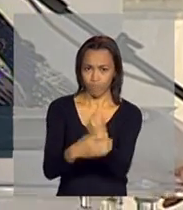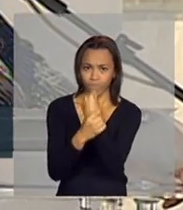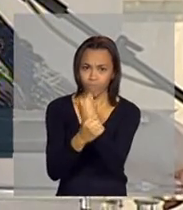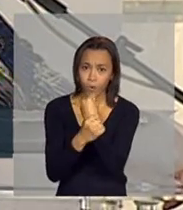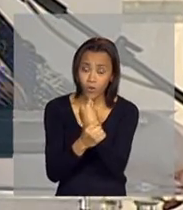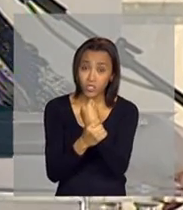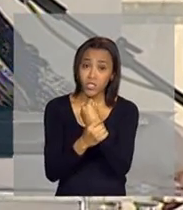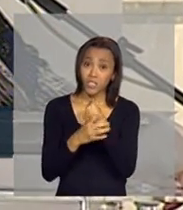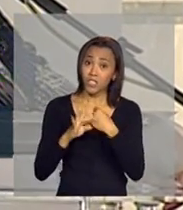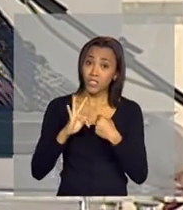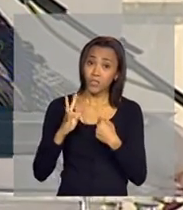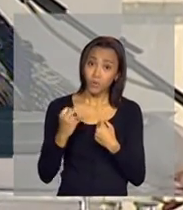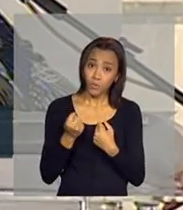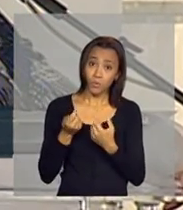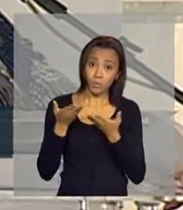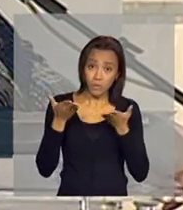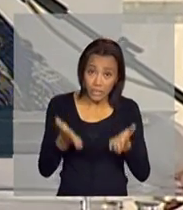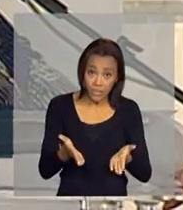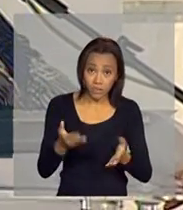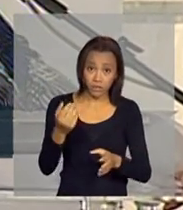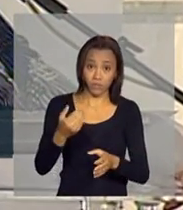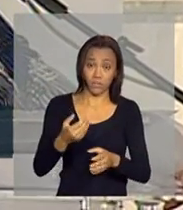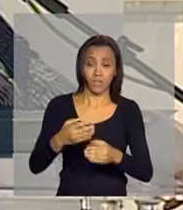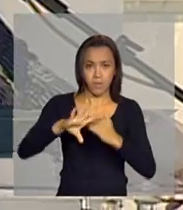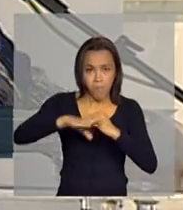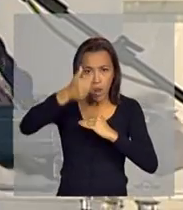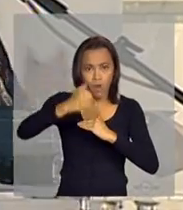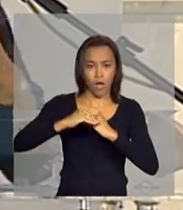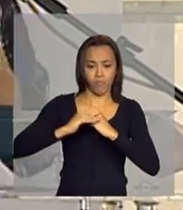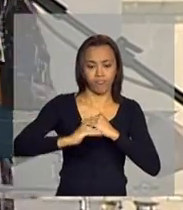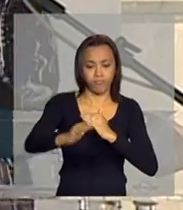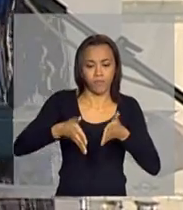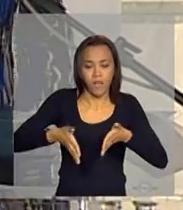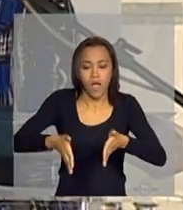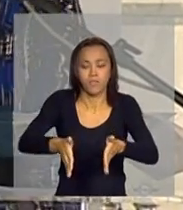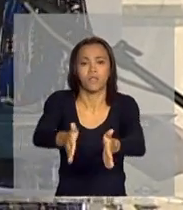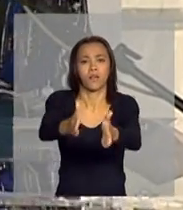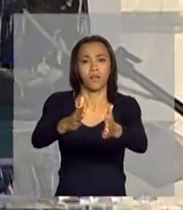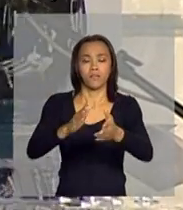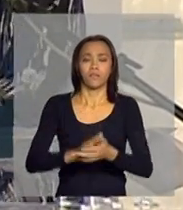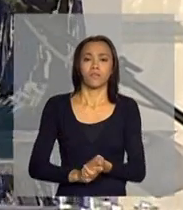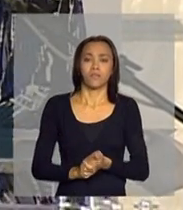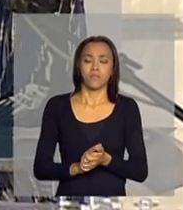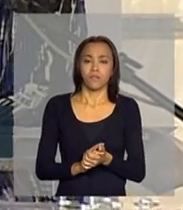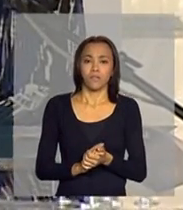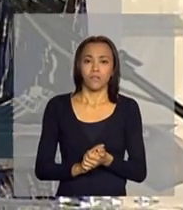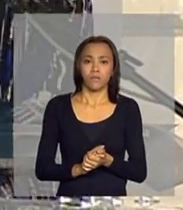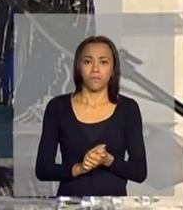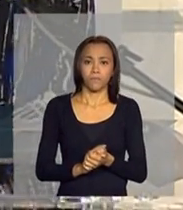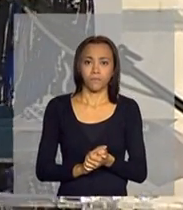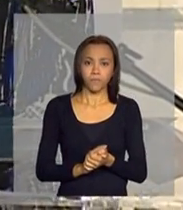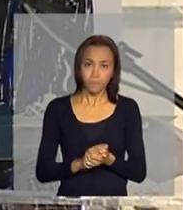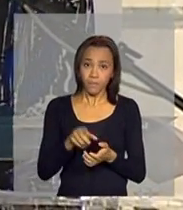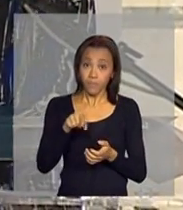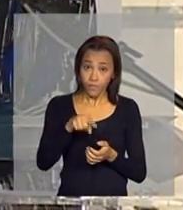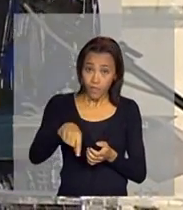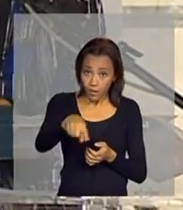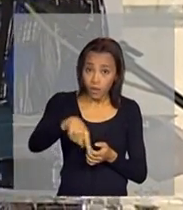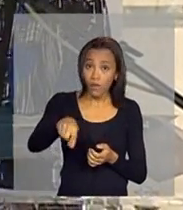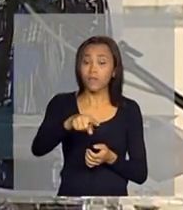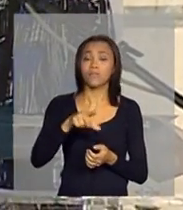essas estruturas das estradas vicinais estejam, de uma certa